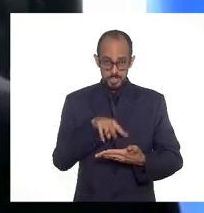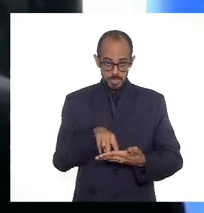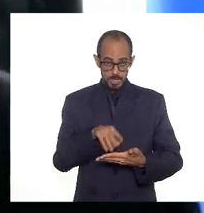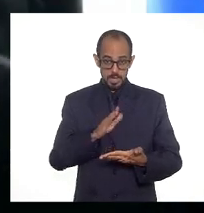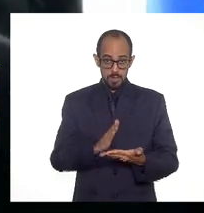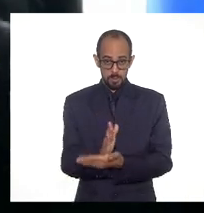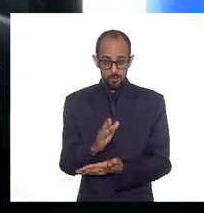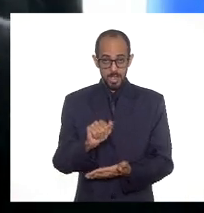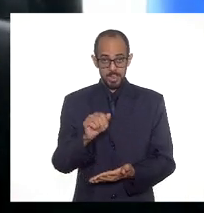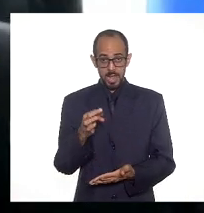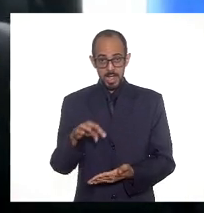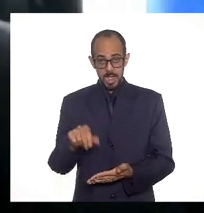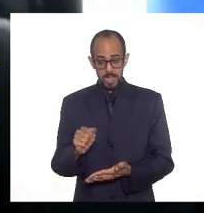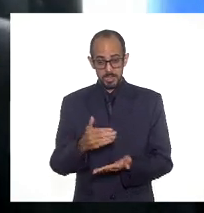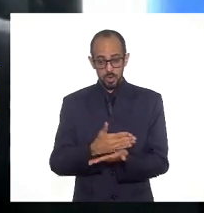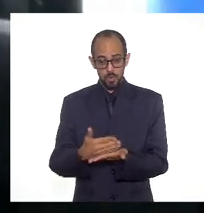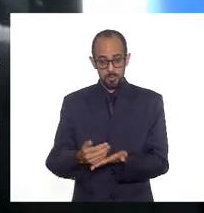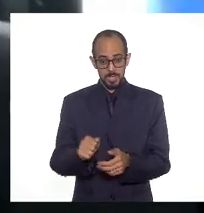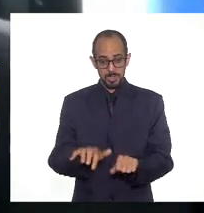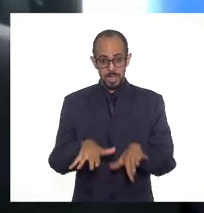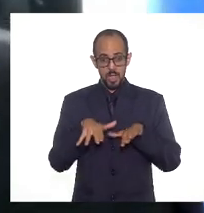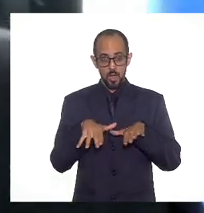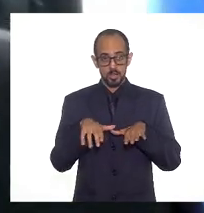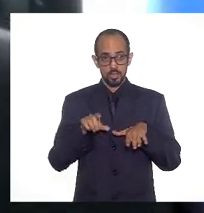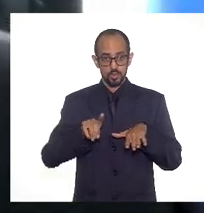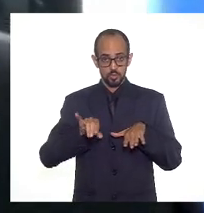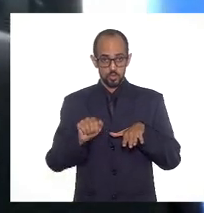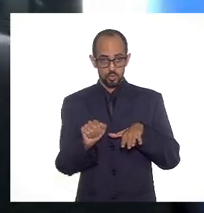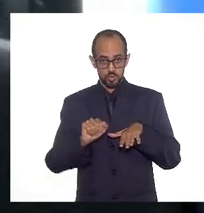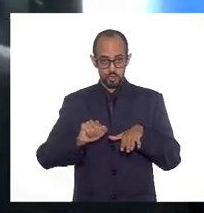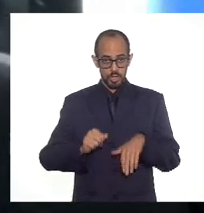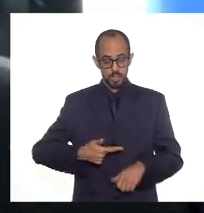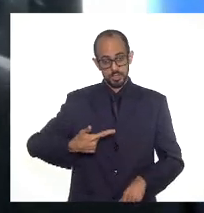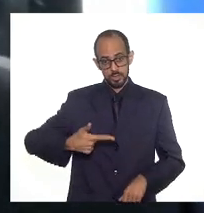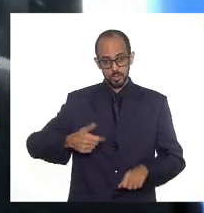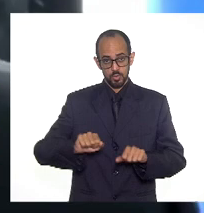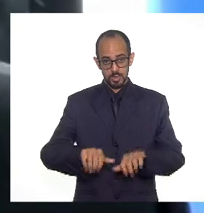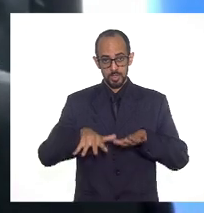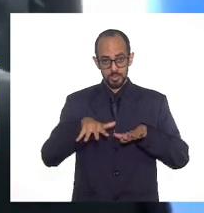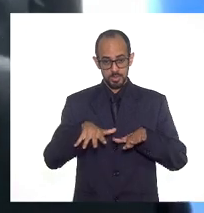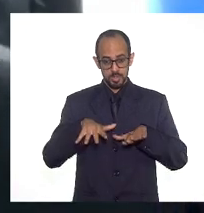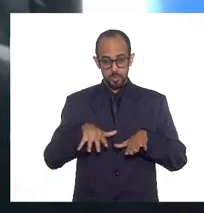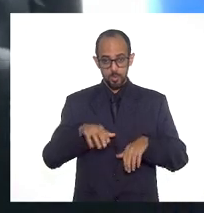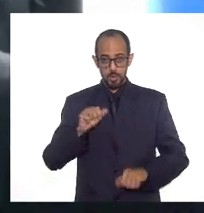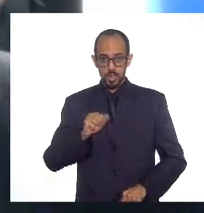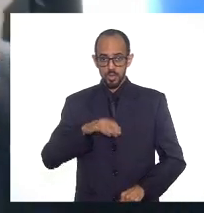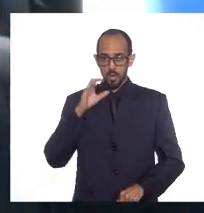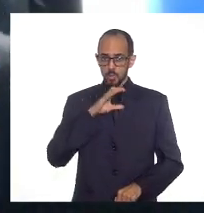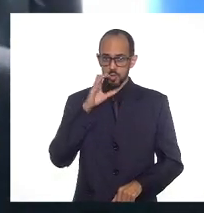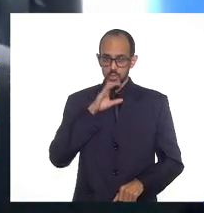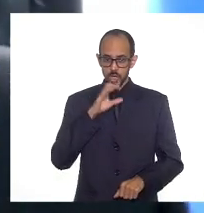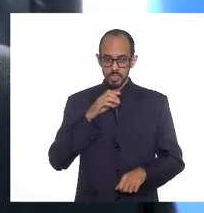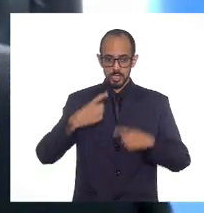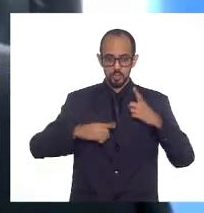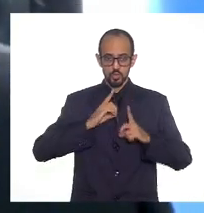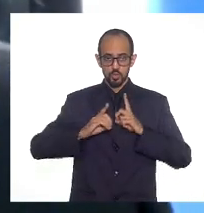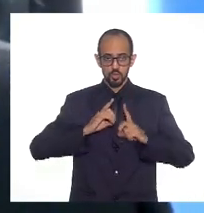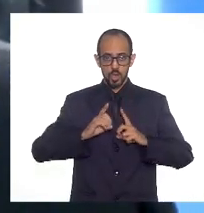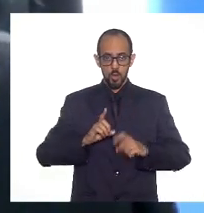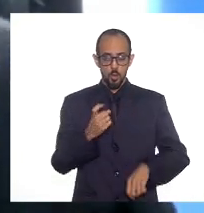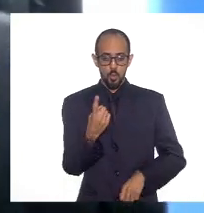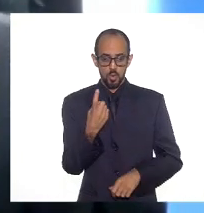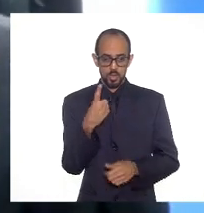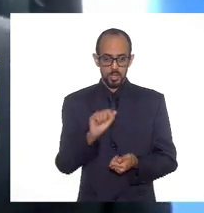dia. Segunda sessão extraordinária do dia 20 de maio de 2021. Em regime de urgência, em discussão única, redação do